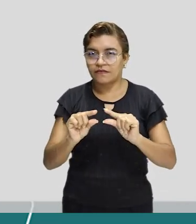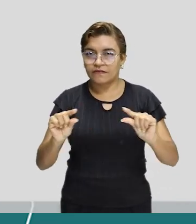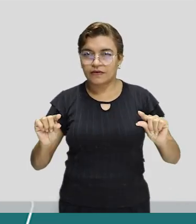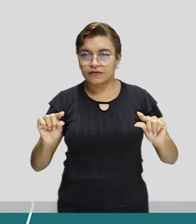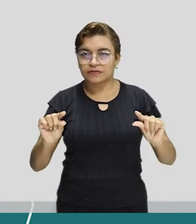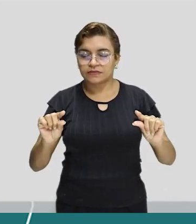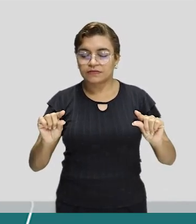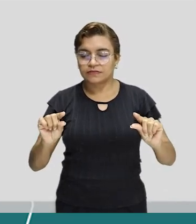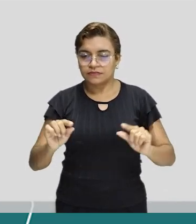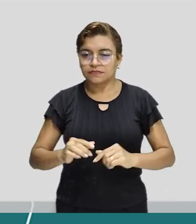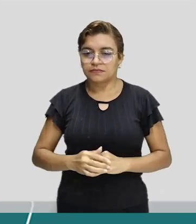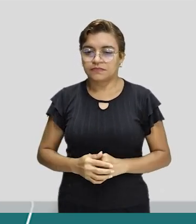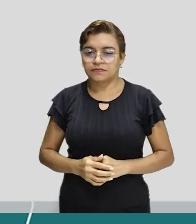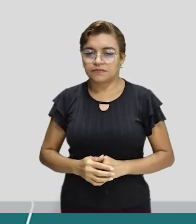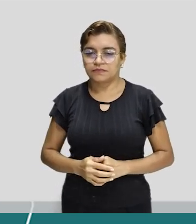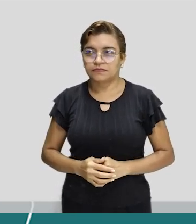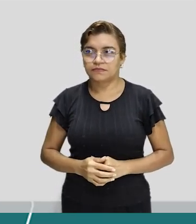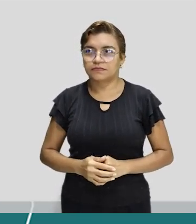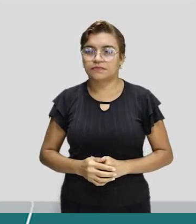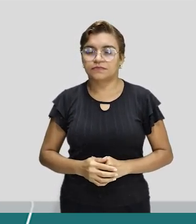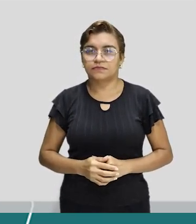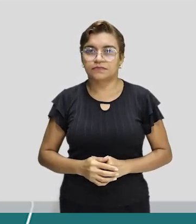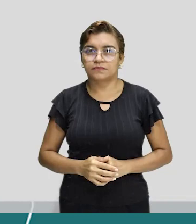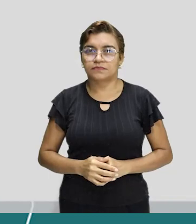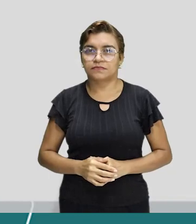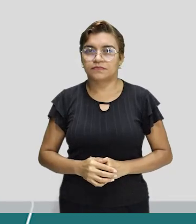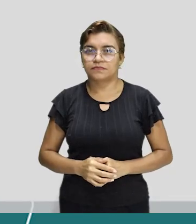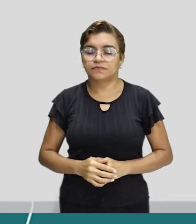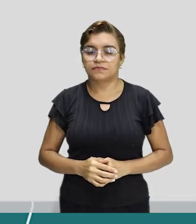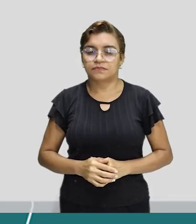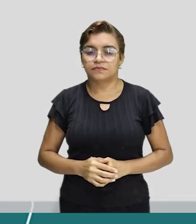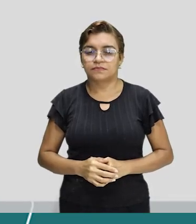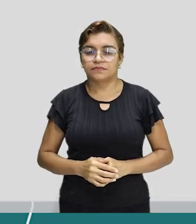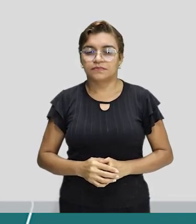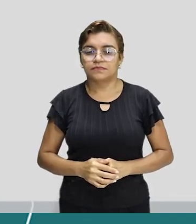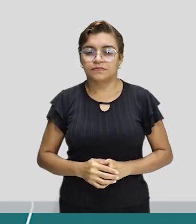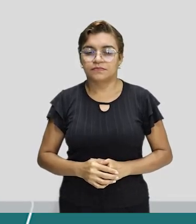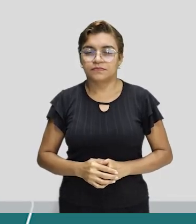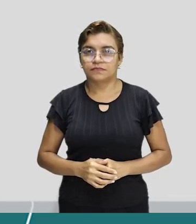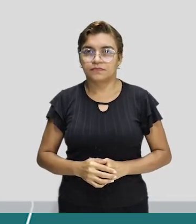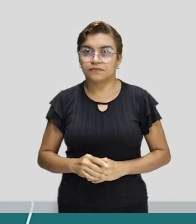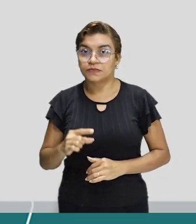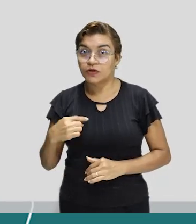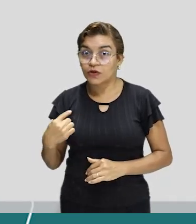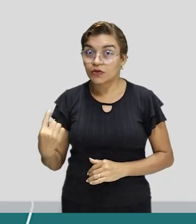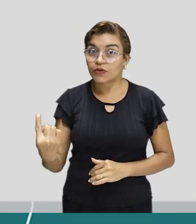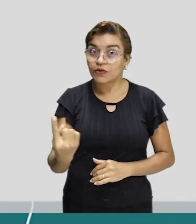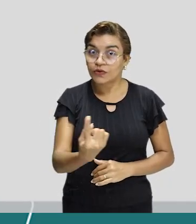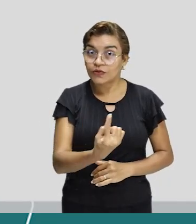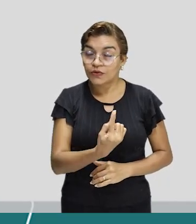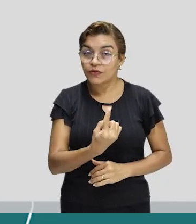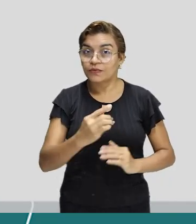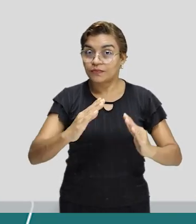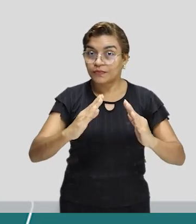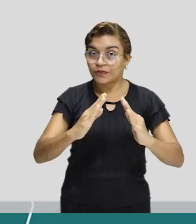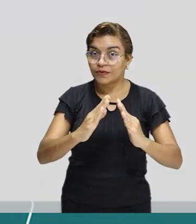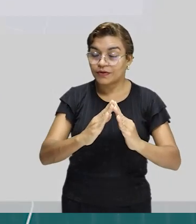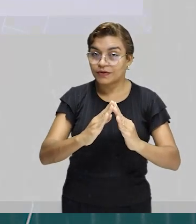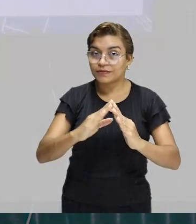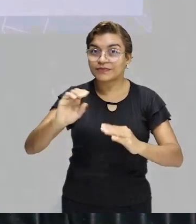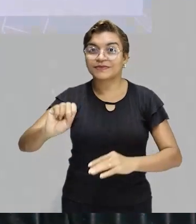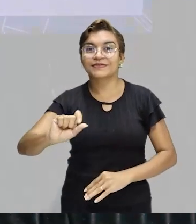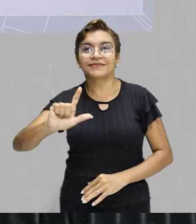present situation, uma situação atual. We live in São Luís. Nós moramos em São Luís.